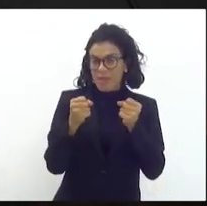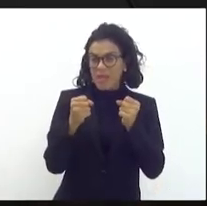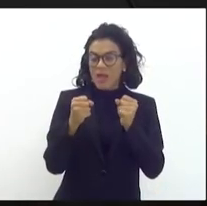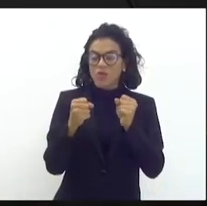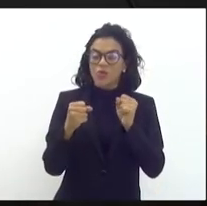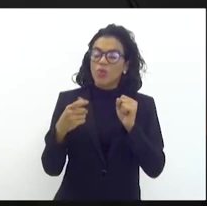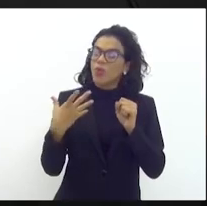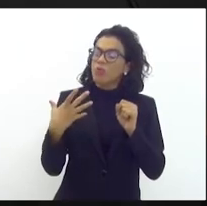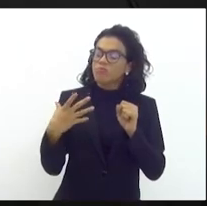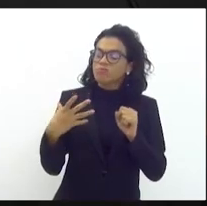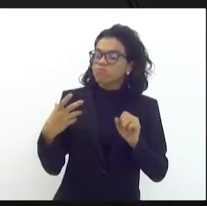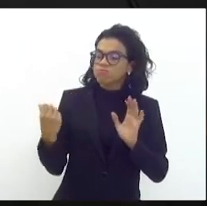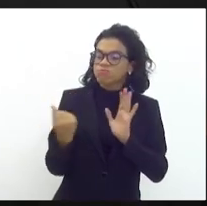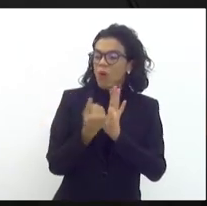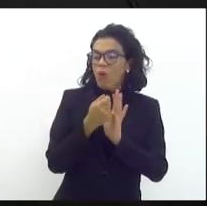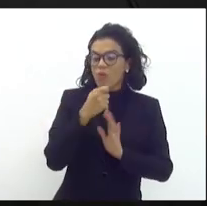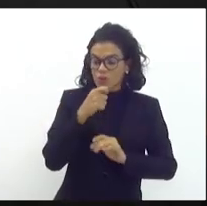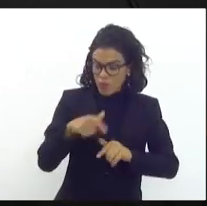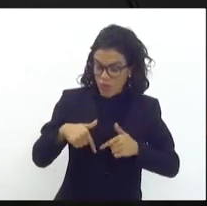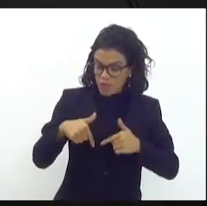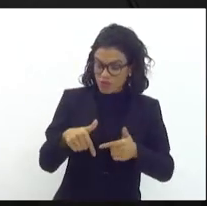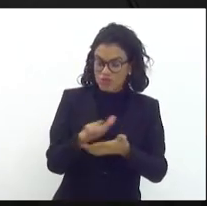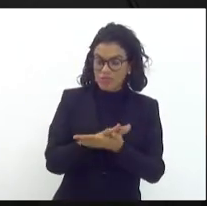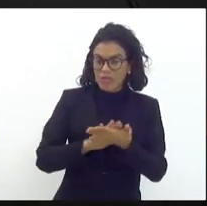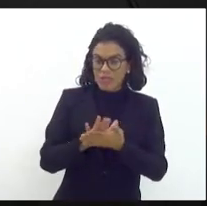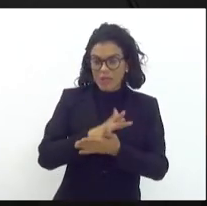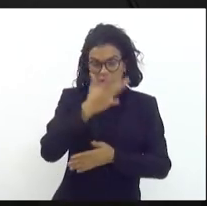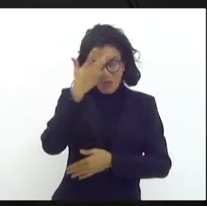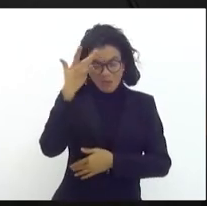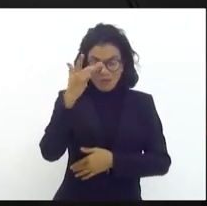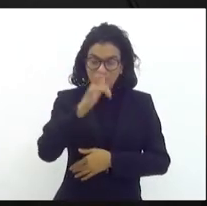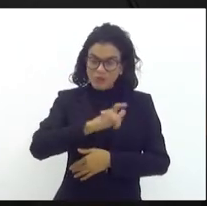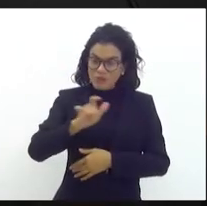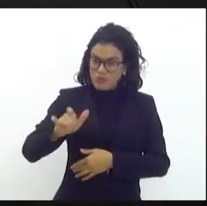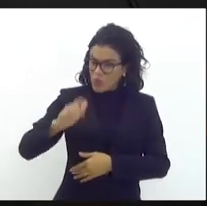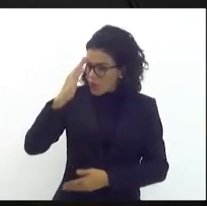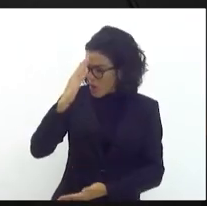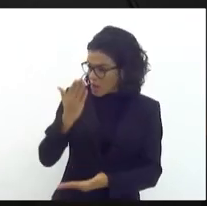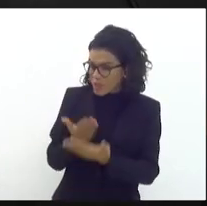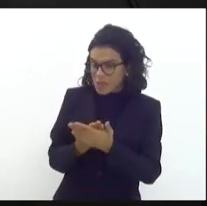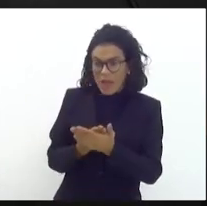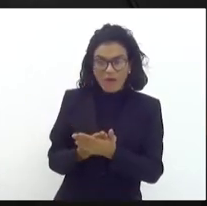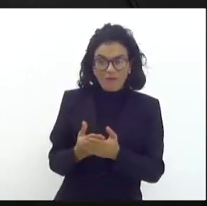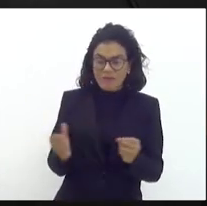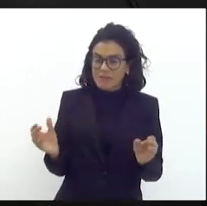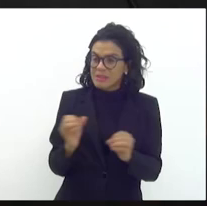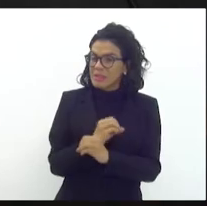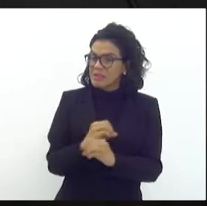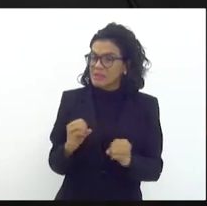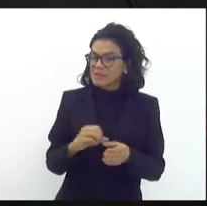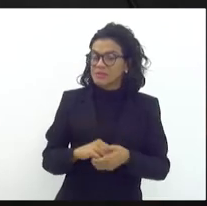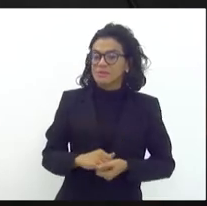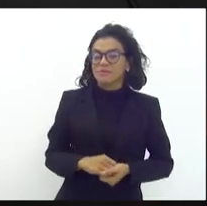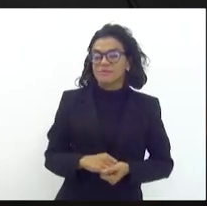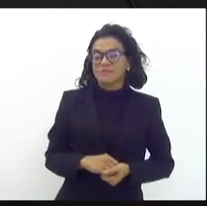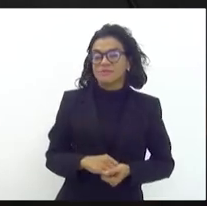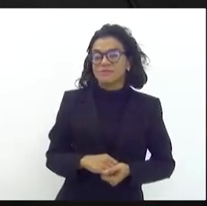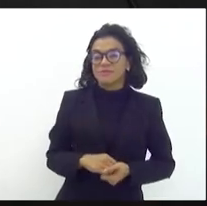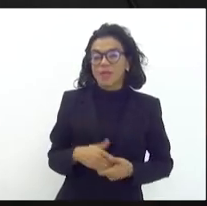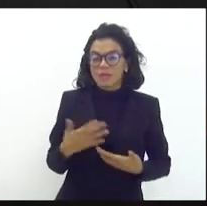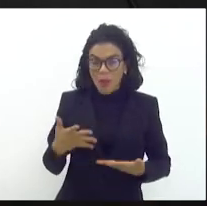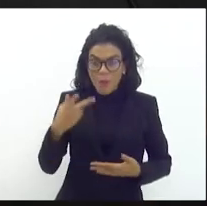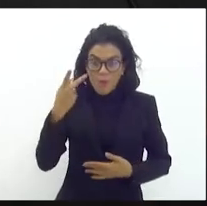simbolismo de não fazer nada porque as pessoas até o último momento não acreditavam que não sai nada então